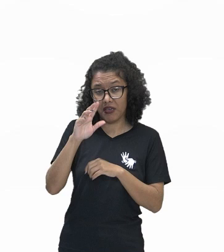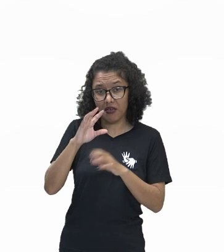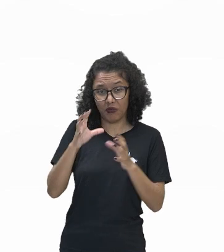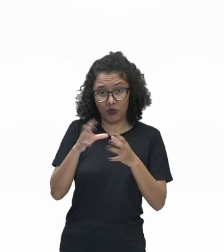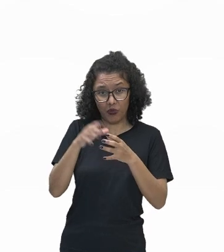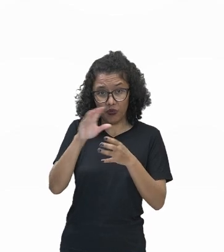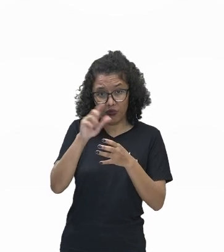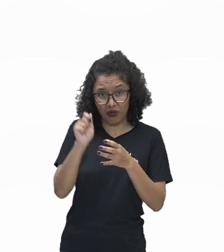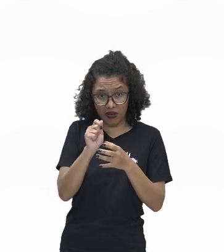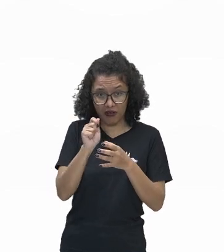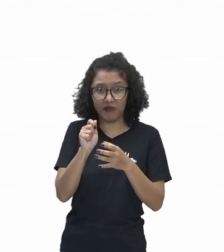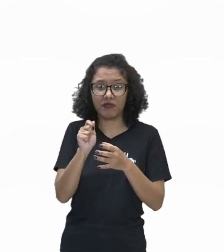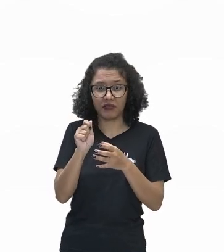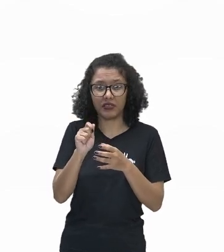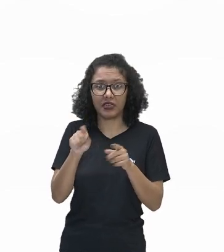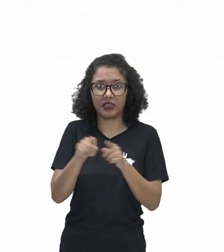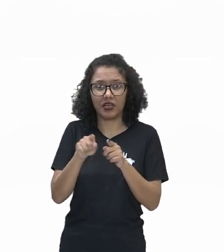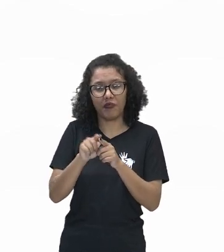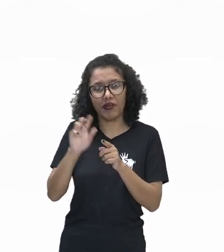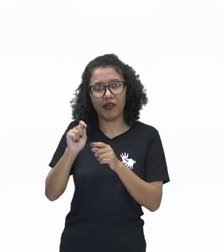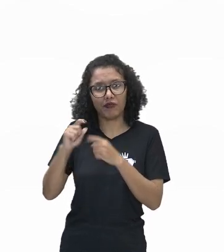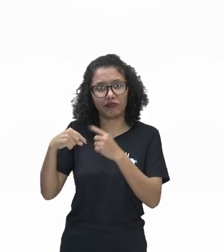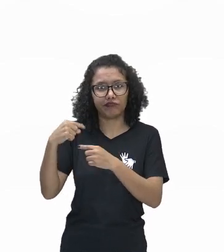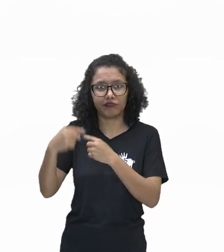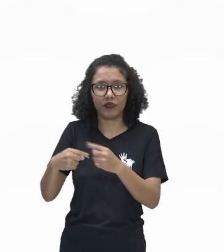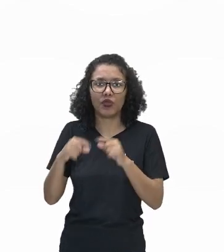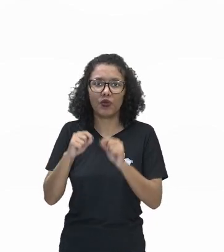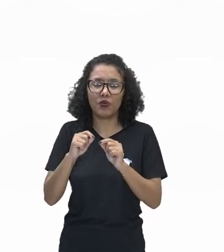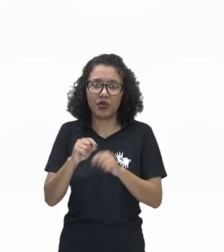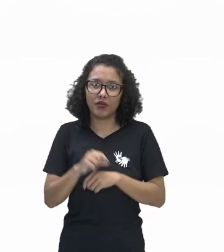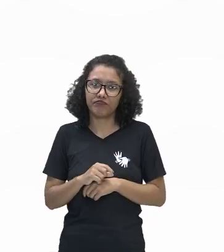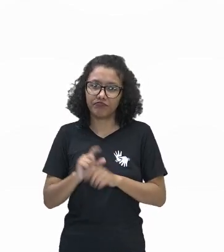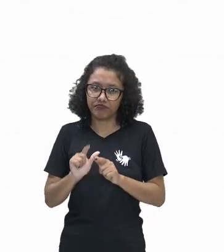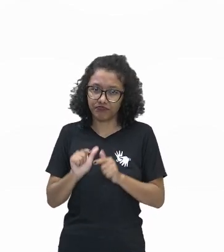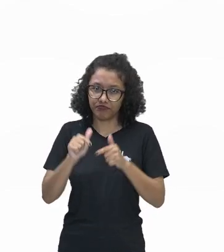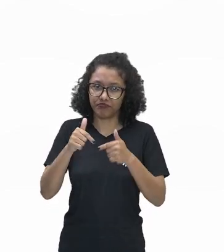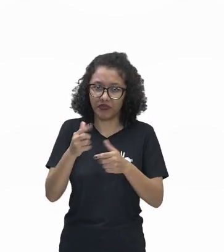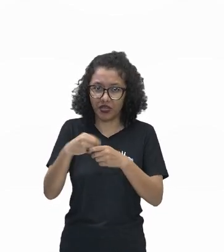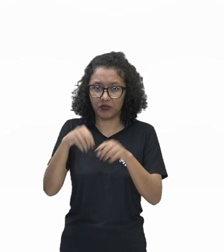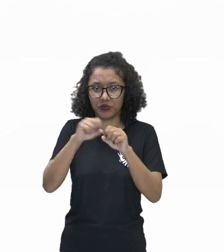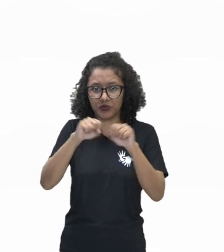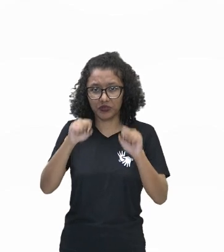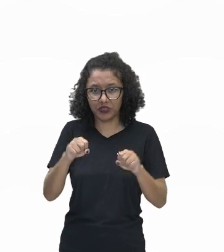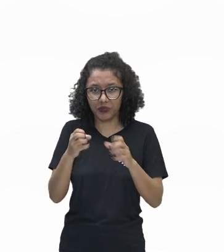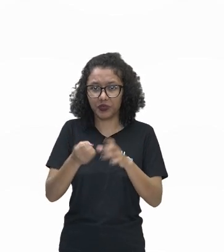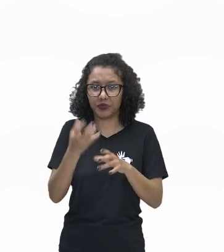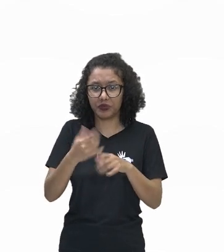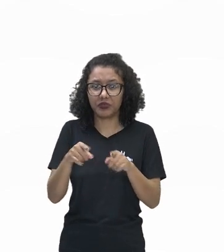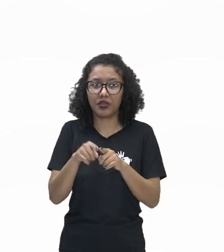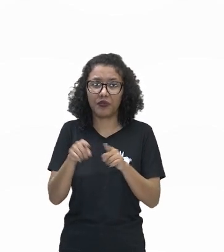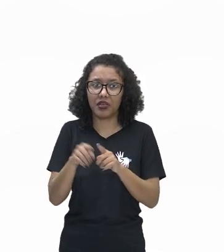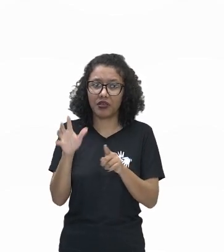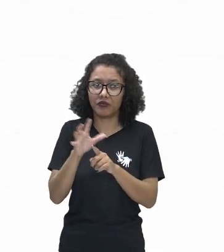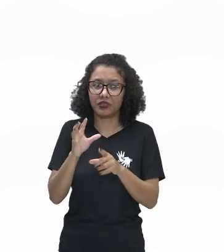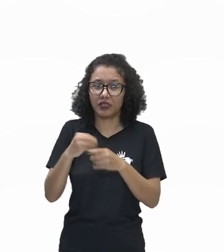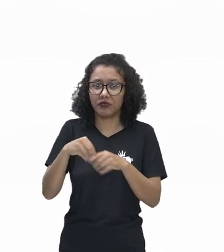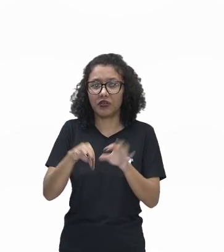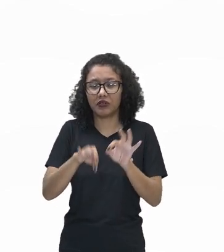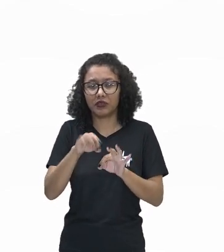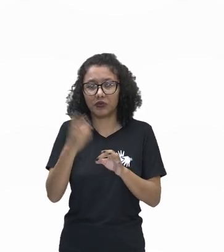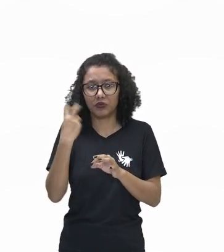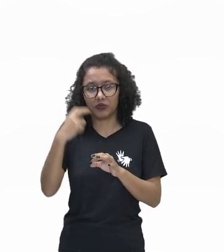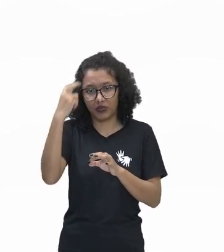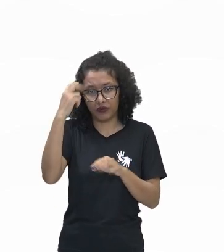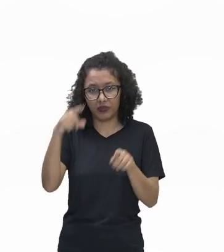e afrodescendentes como agentes de um sistema produtivo e seus impactos na organização cultural